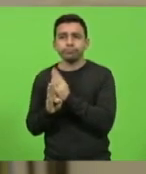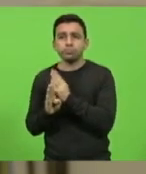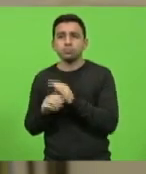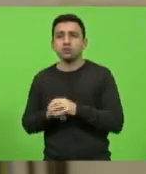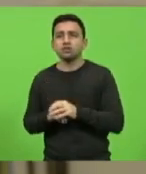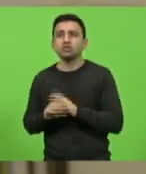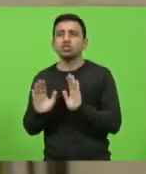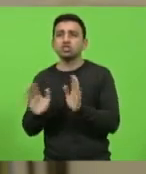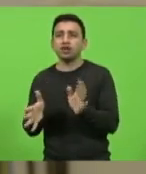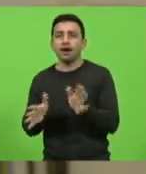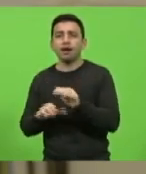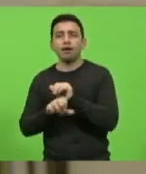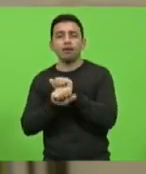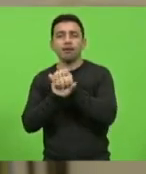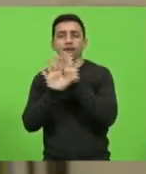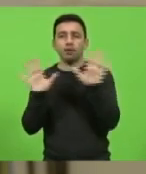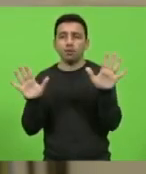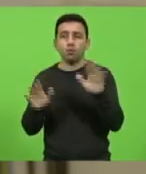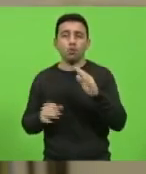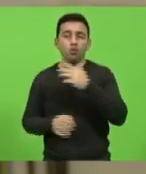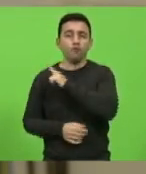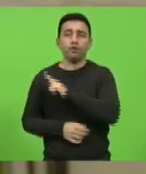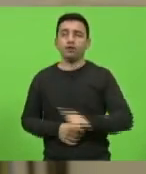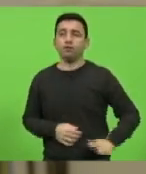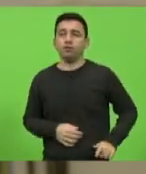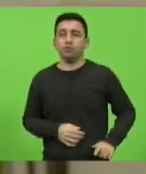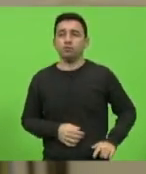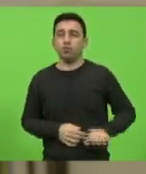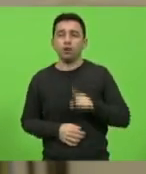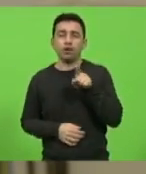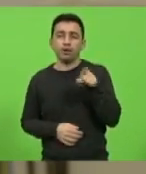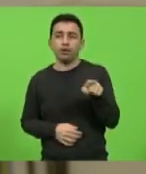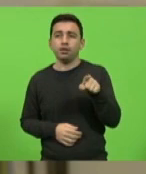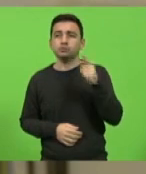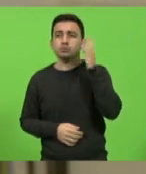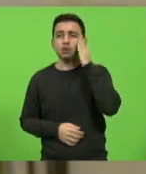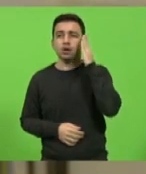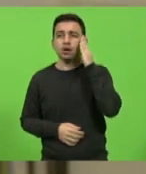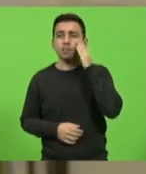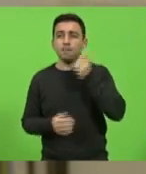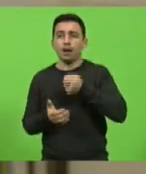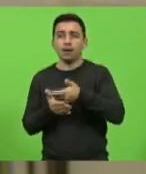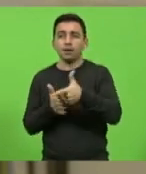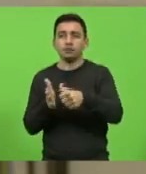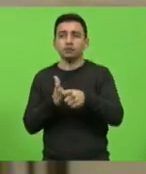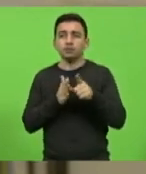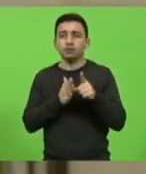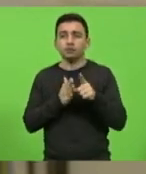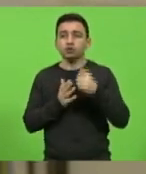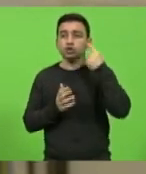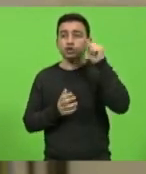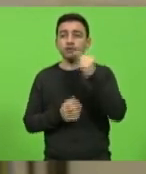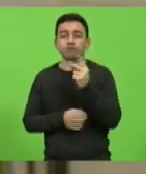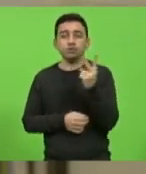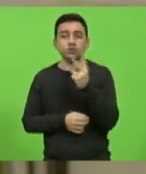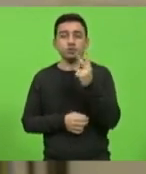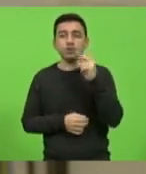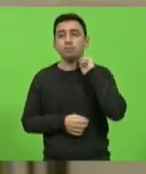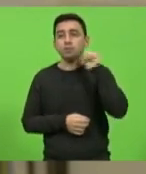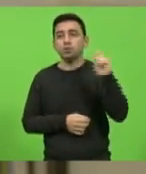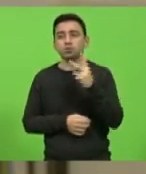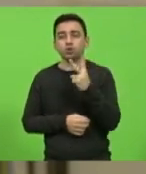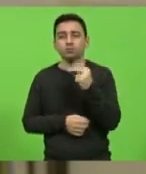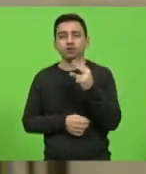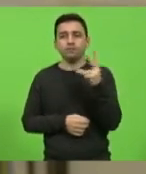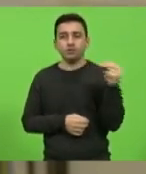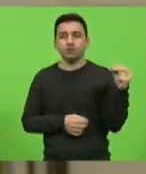já deixaram muito claro de que o governador do estado somente teve ciência do pagamento antecipado no dia 22 de abril de 2020, e esse é o